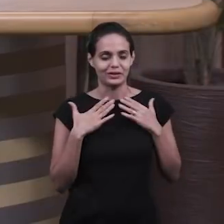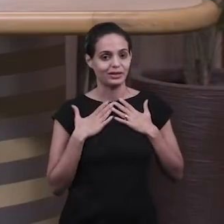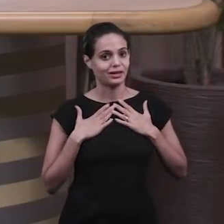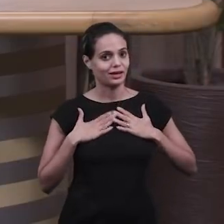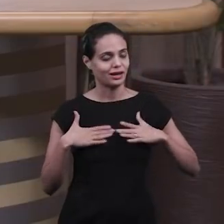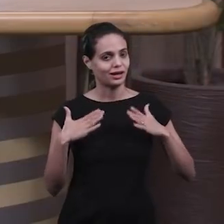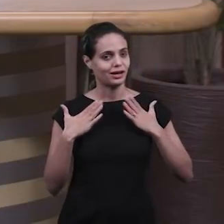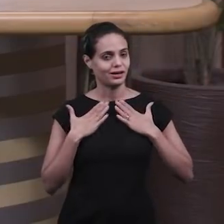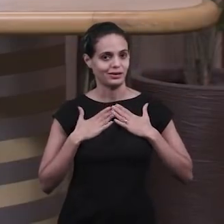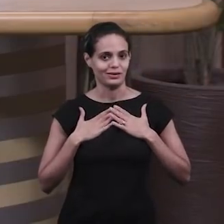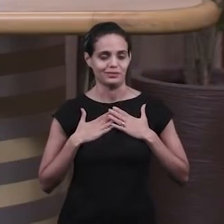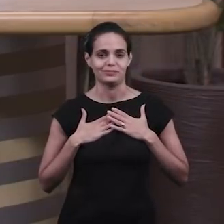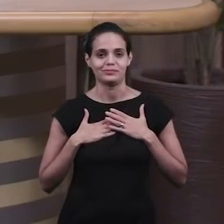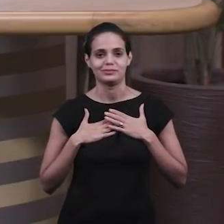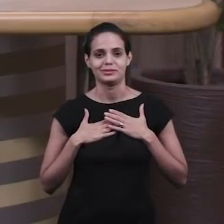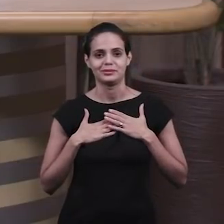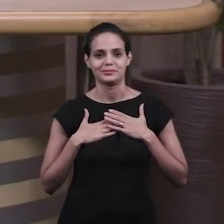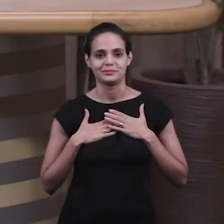tem